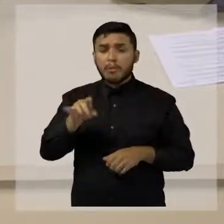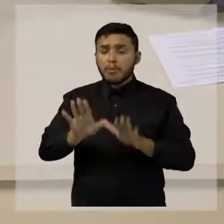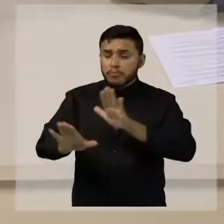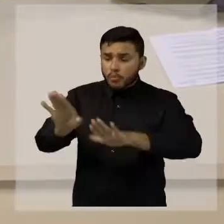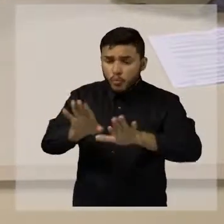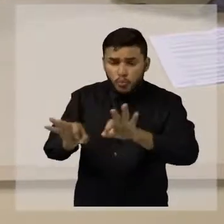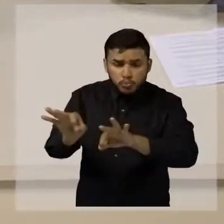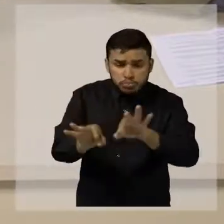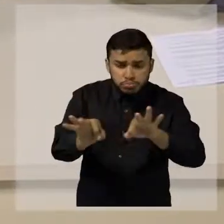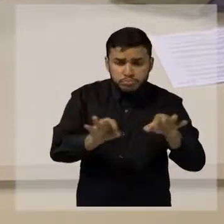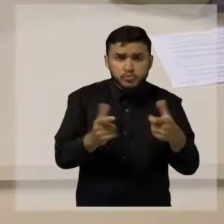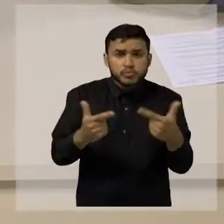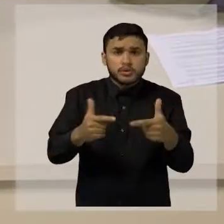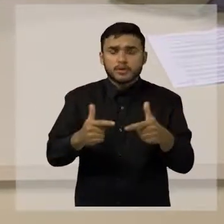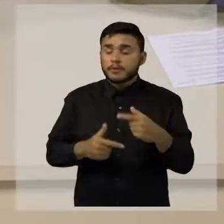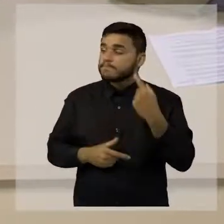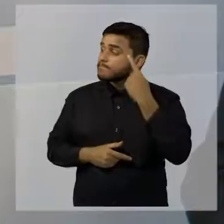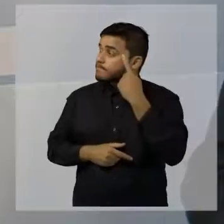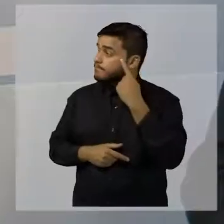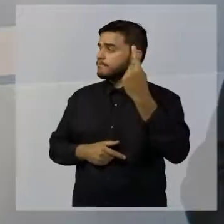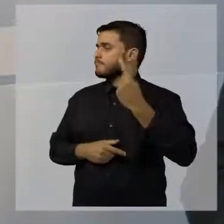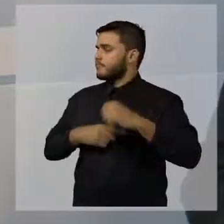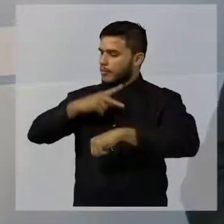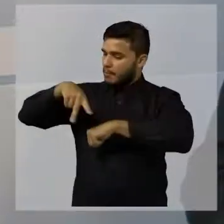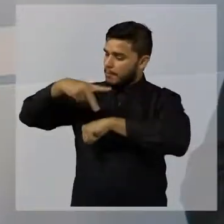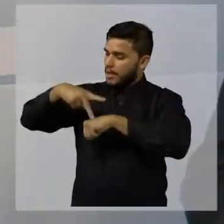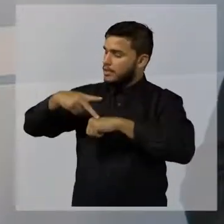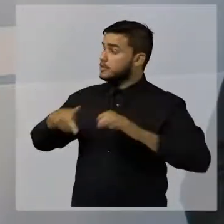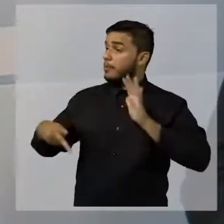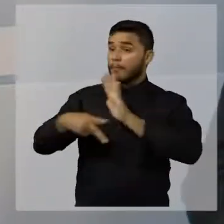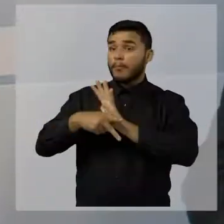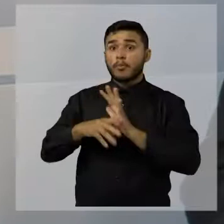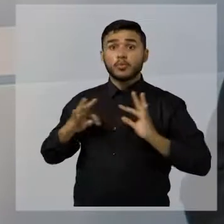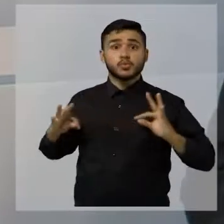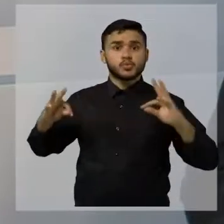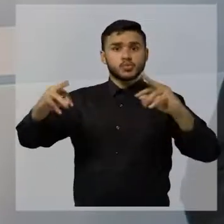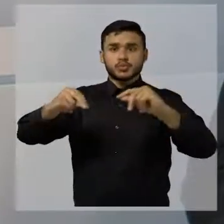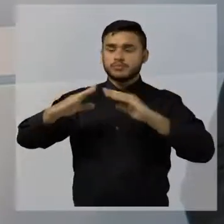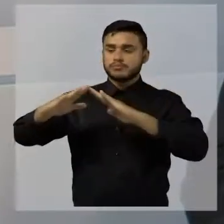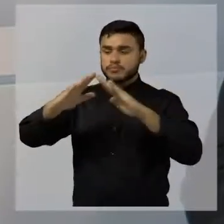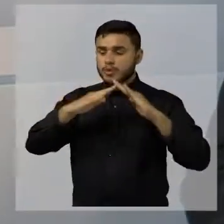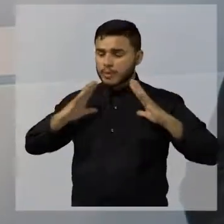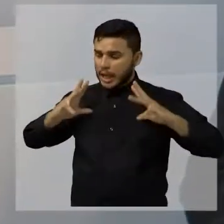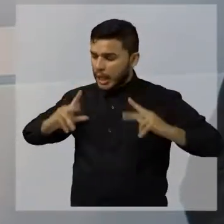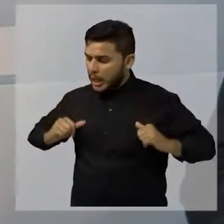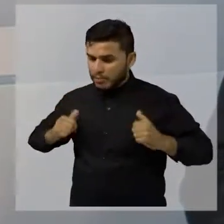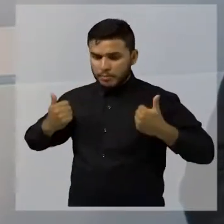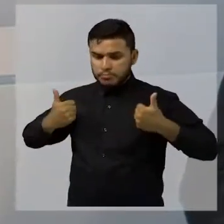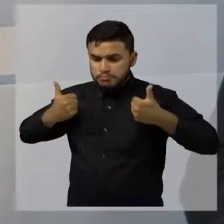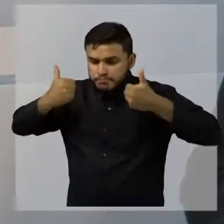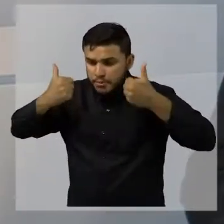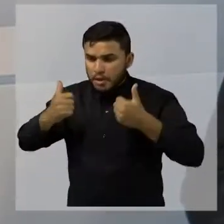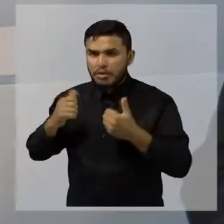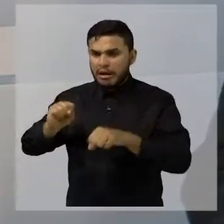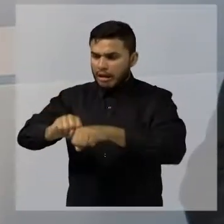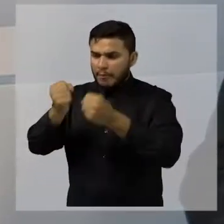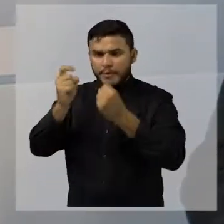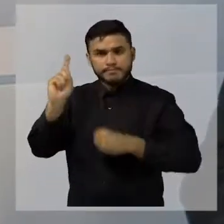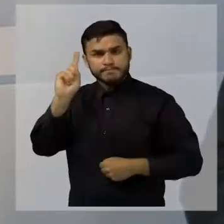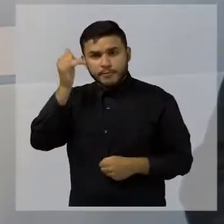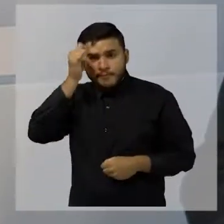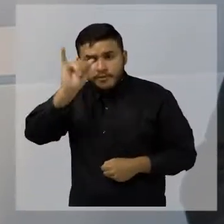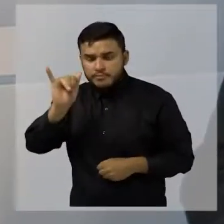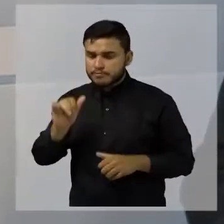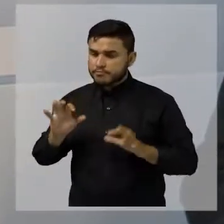O que nós estamos com o slogan é que a praça é da comunidade, quem ama cuida. Então esse é um projeto que eu estou colocando aqui e